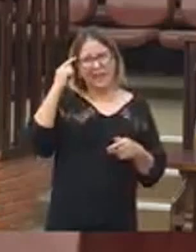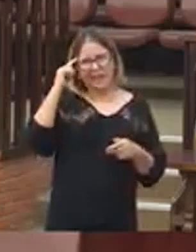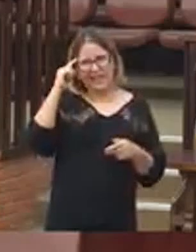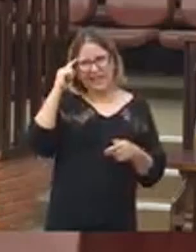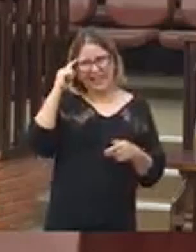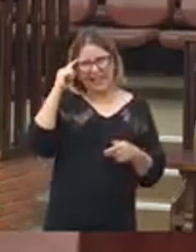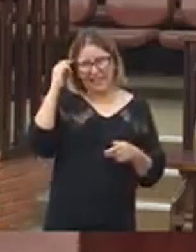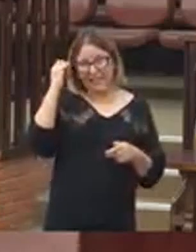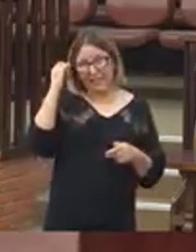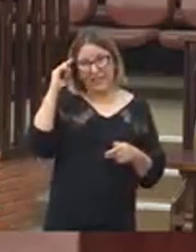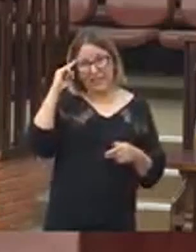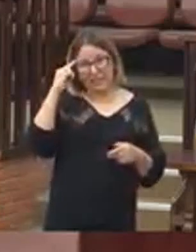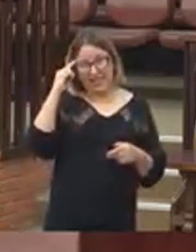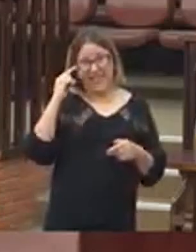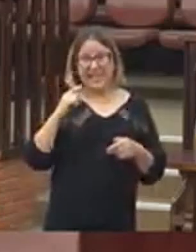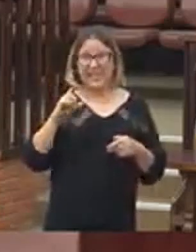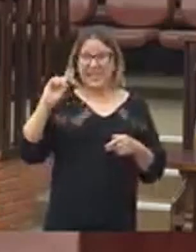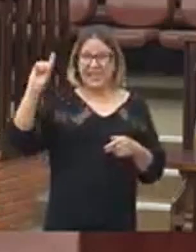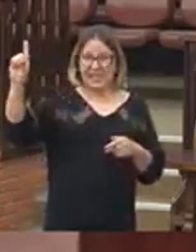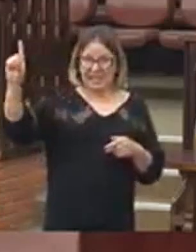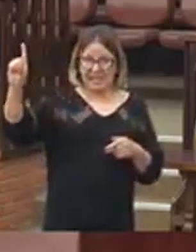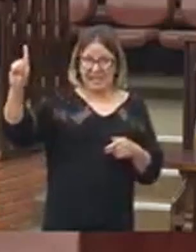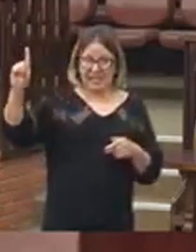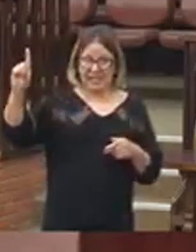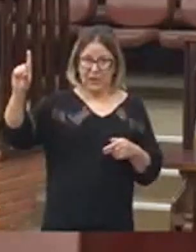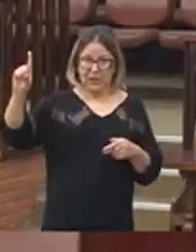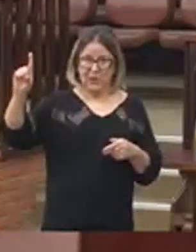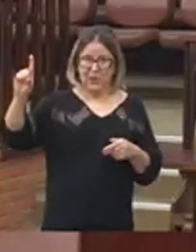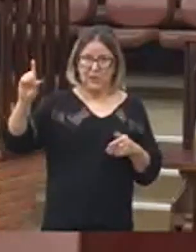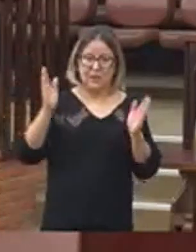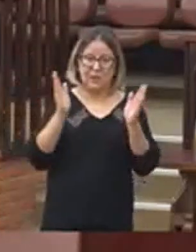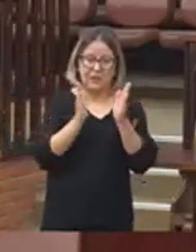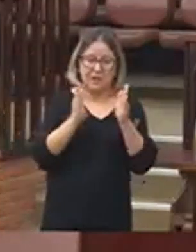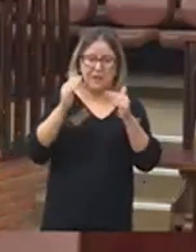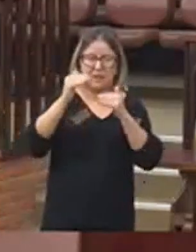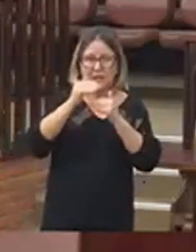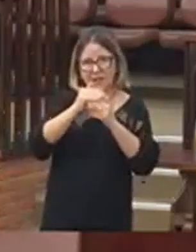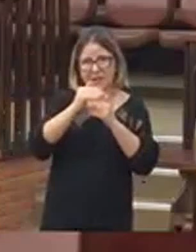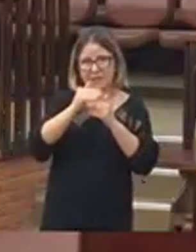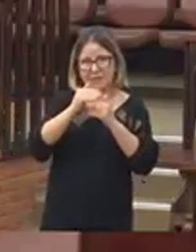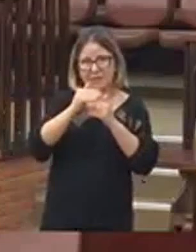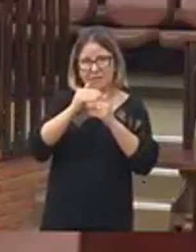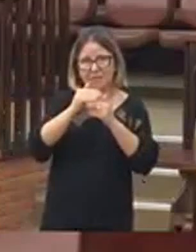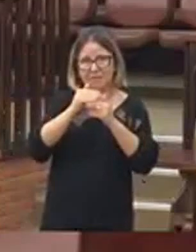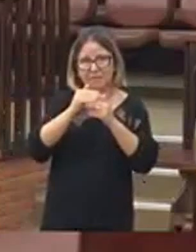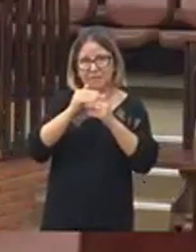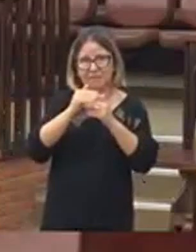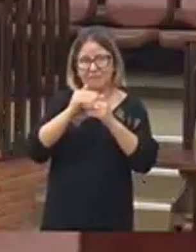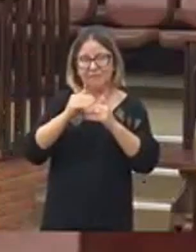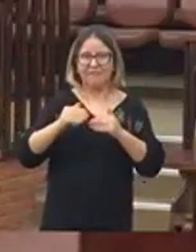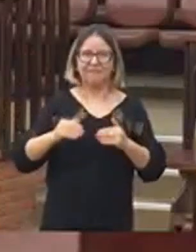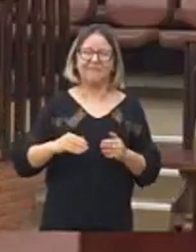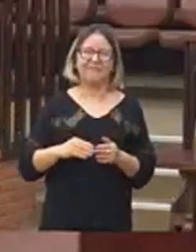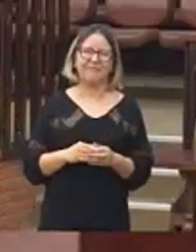entemplado, é uma ideia muito raquítica.